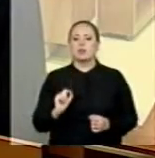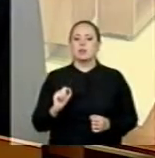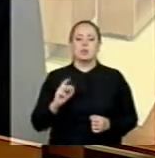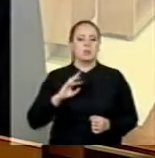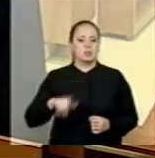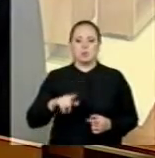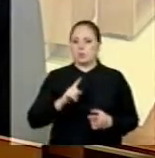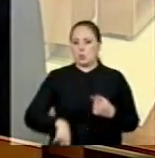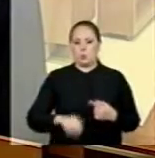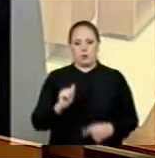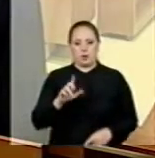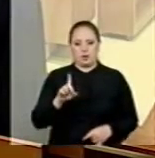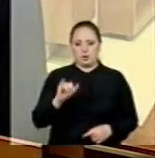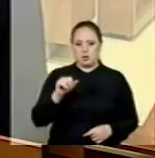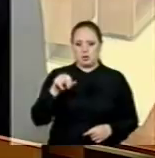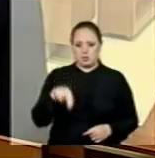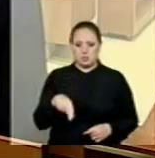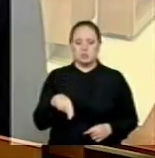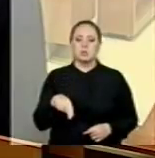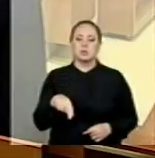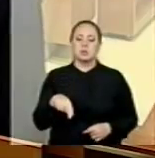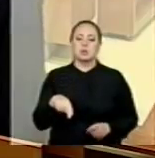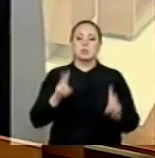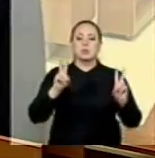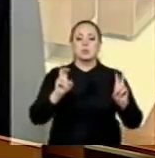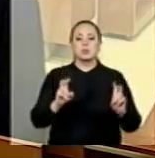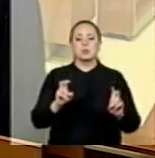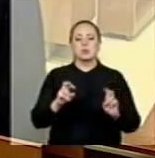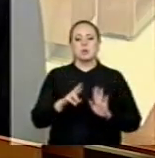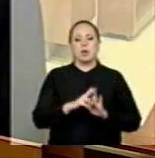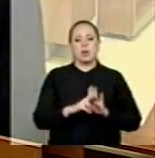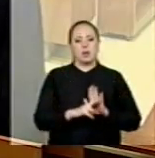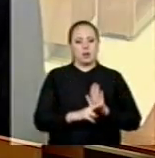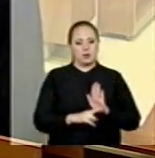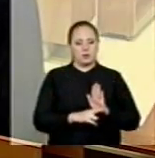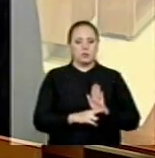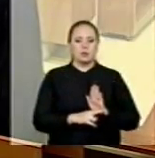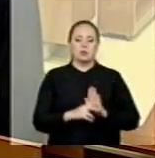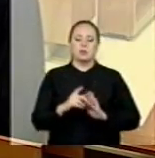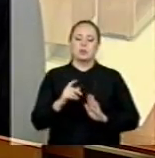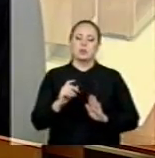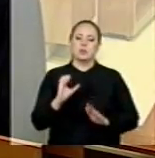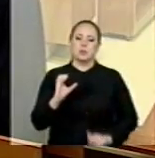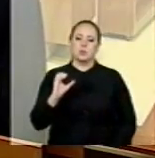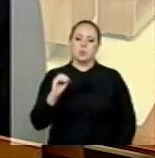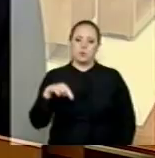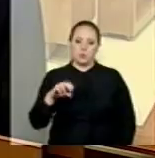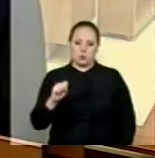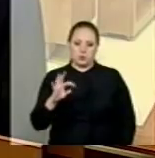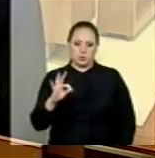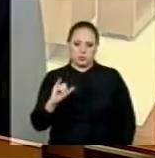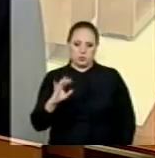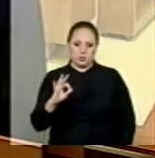improcedente a ação direta de inconstitucionalidade que verse sobre norma cuja constitucionalidade foi